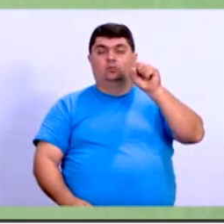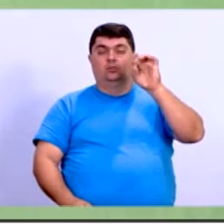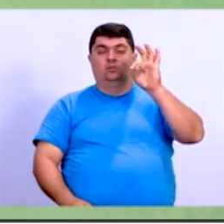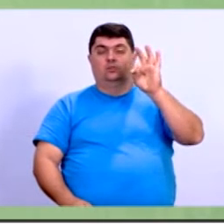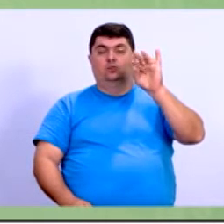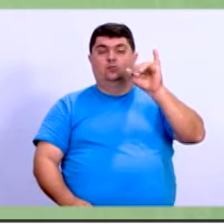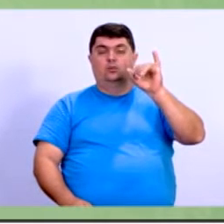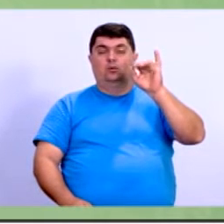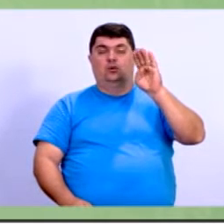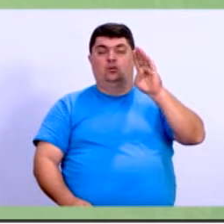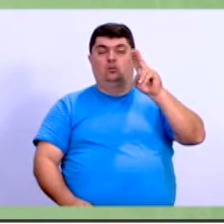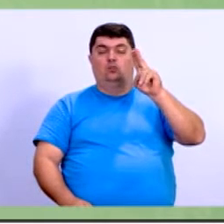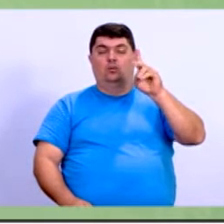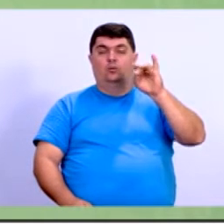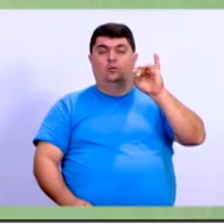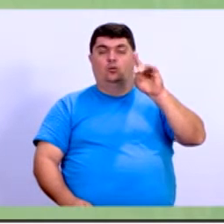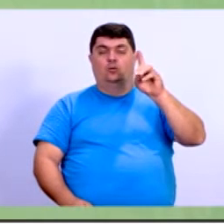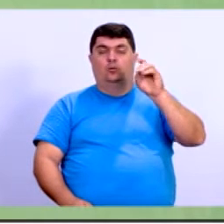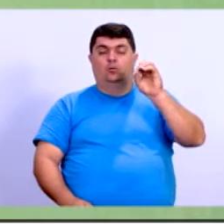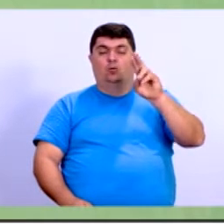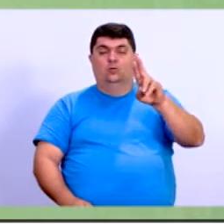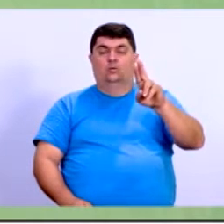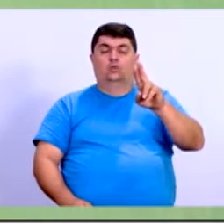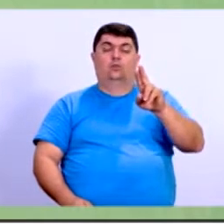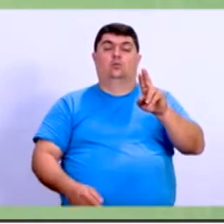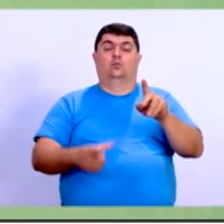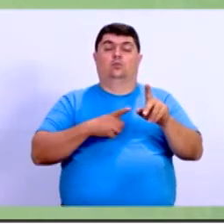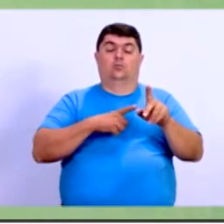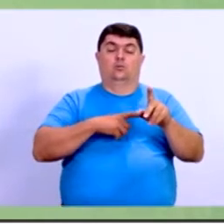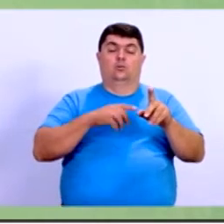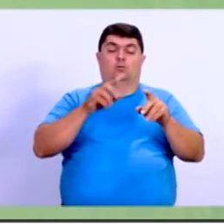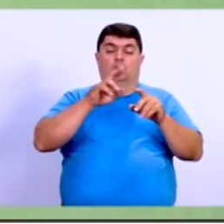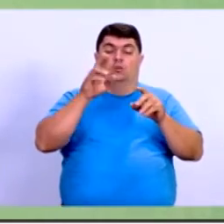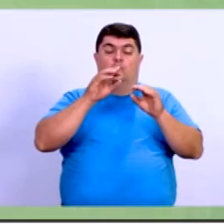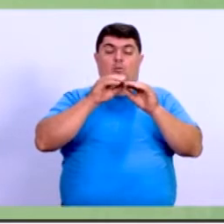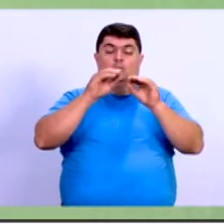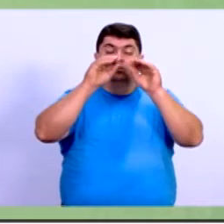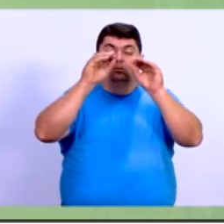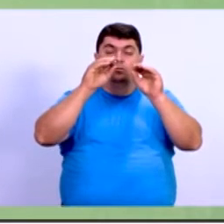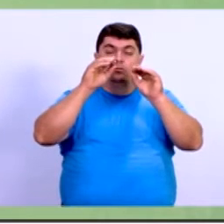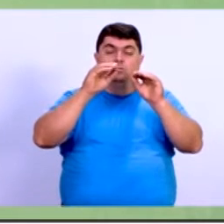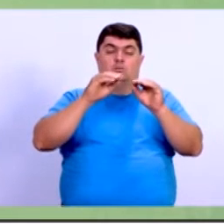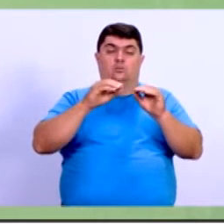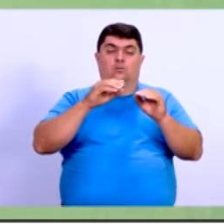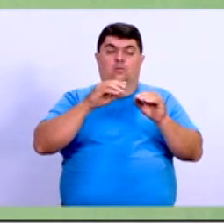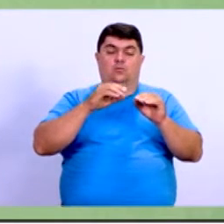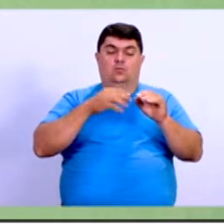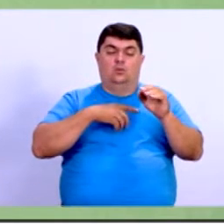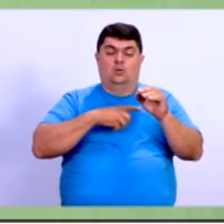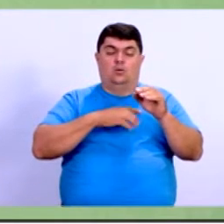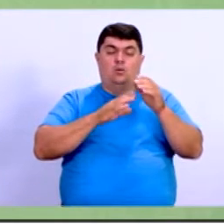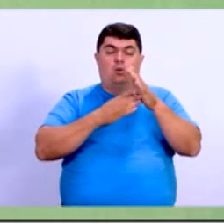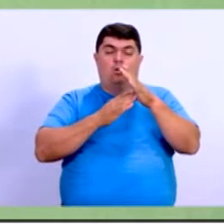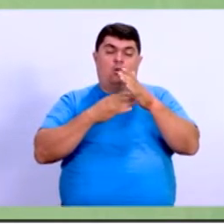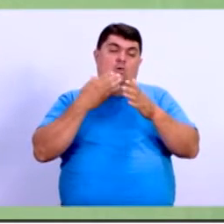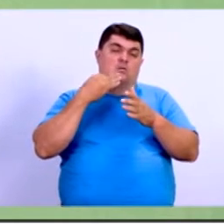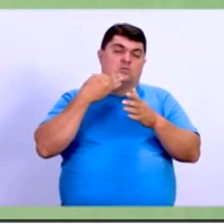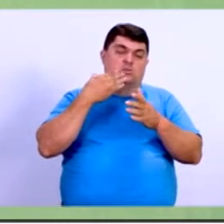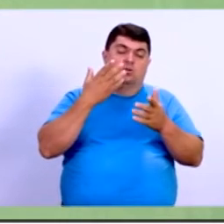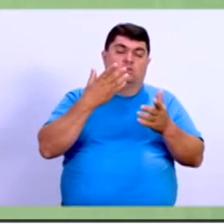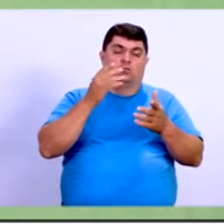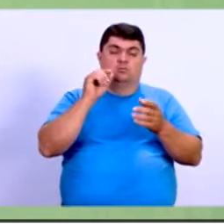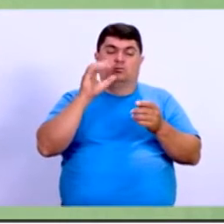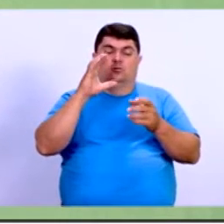Para poder colocar o nome nas classes, eu coloco o nome na parte de cima da classe. Aqui no meio ficam os atributos, ou seja, o que a